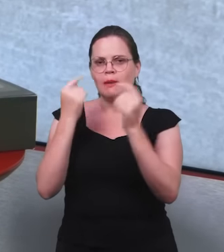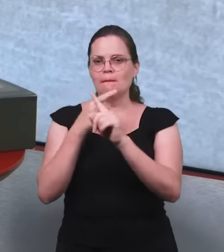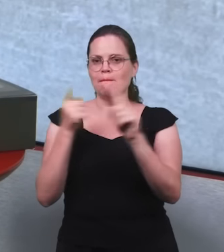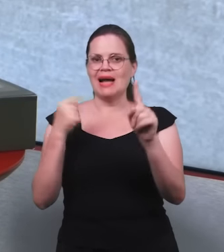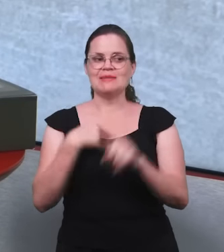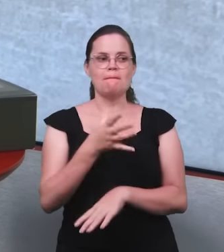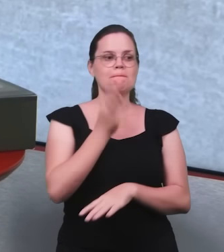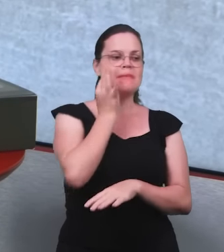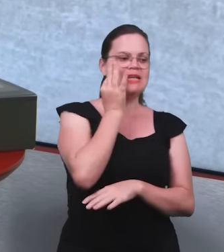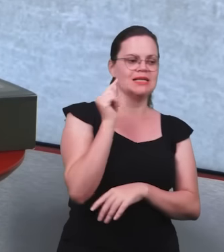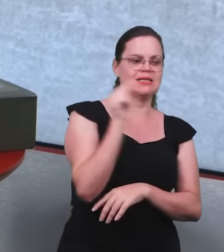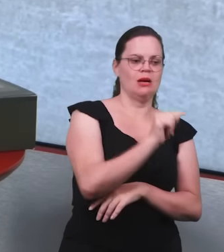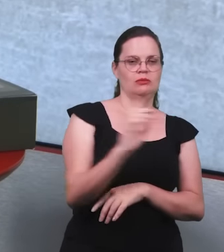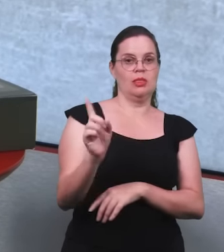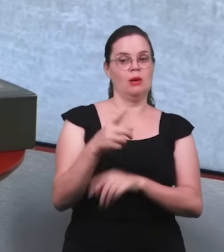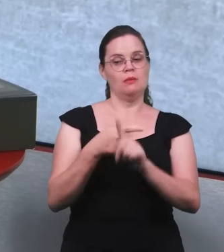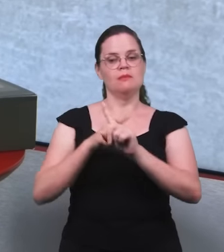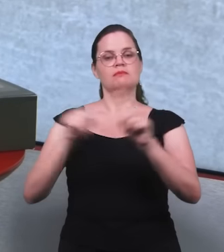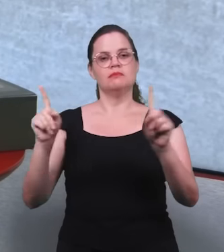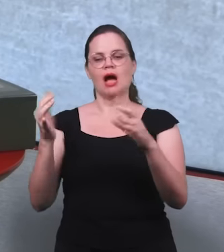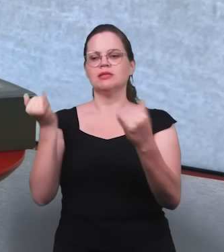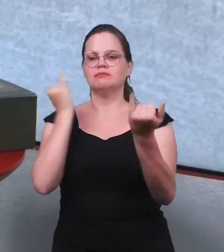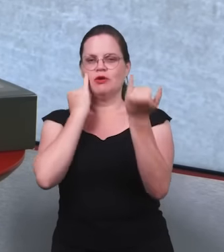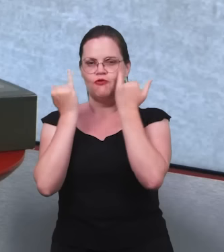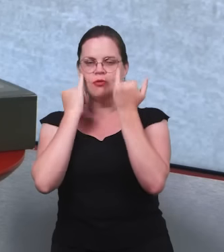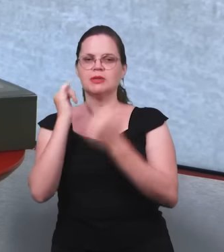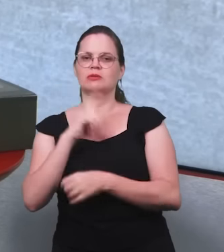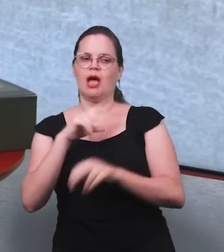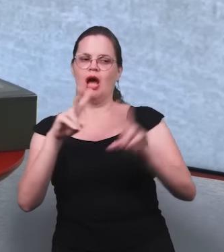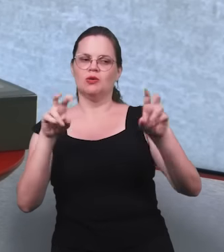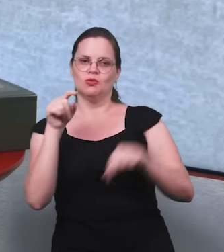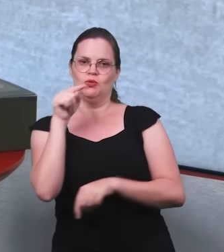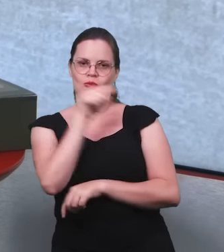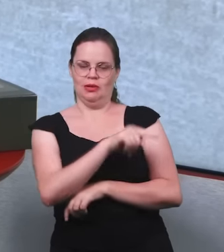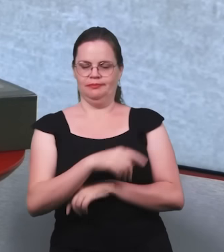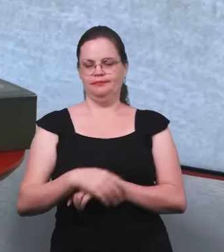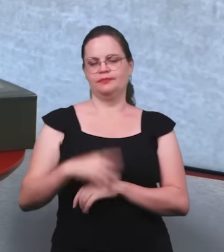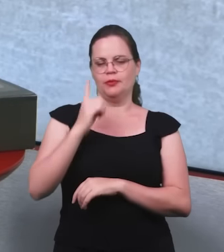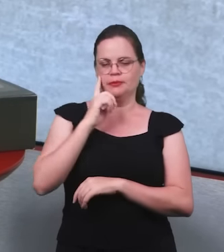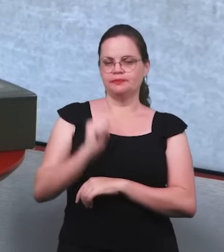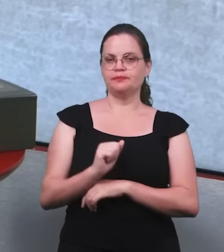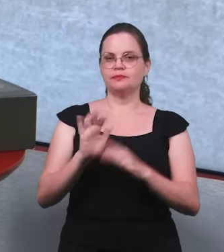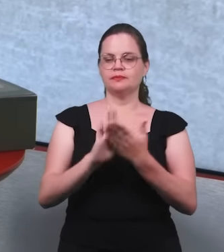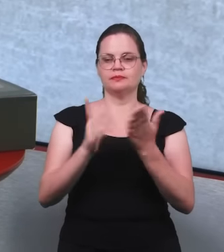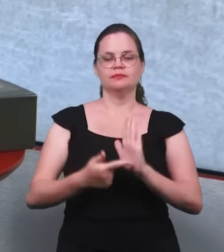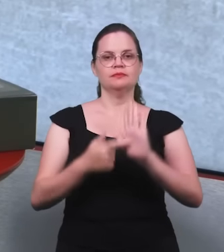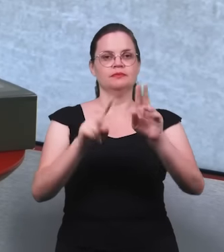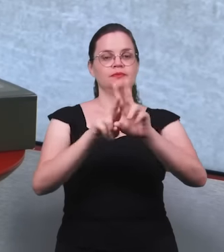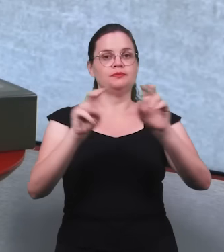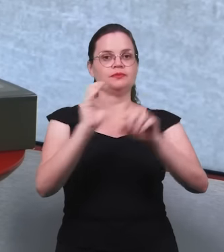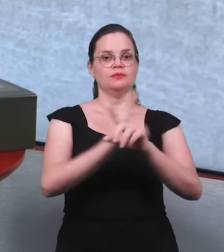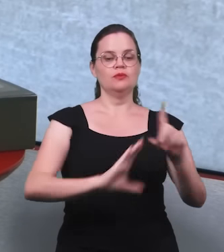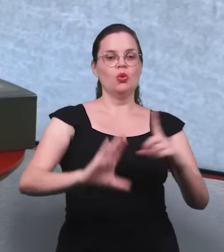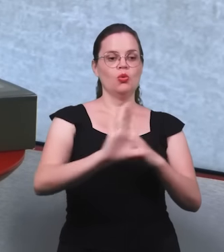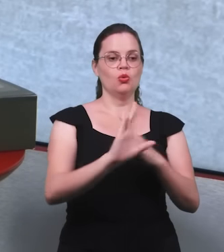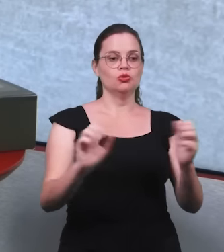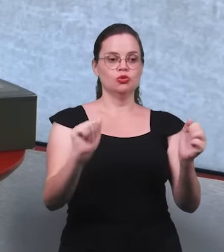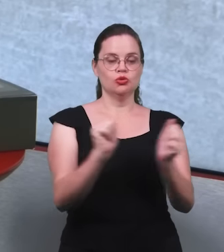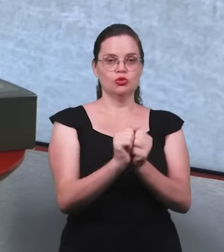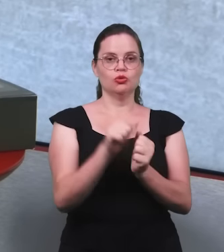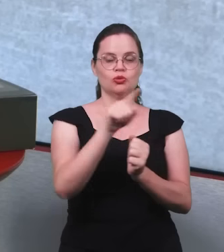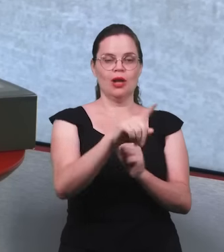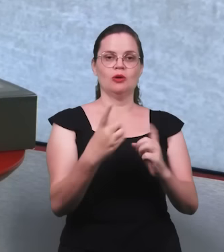vamos lá. A Bíblia nos fala de um culto realizado por Jesus com seus discípulos, isso após a ressurreição de